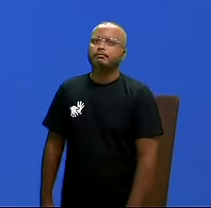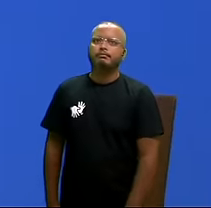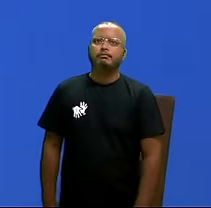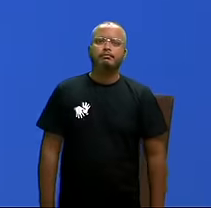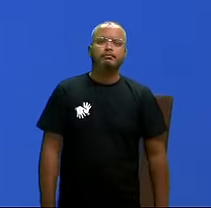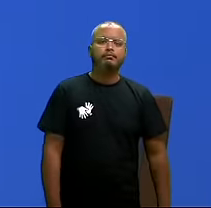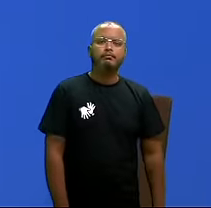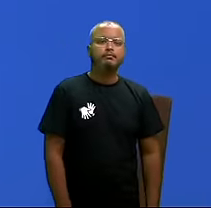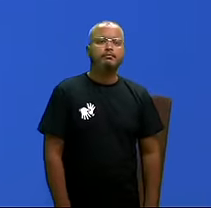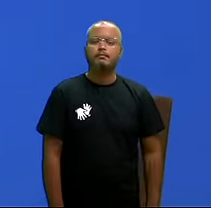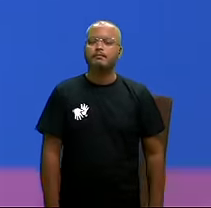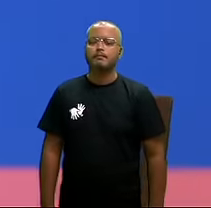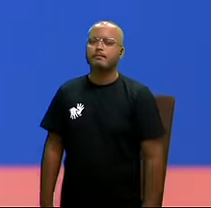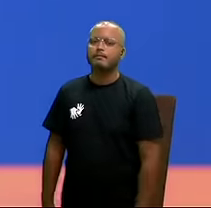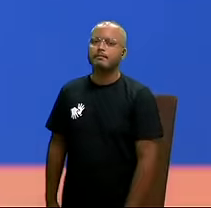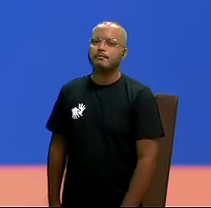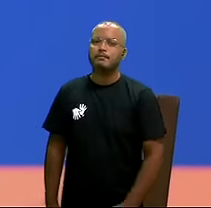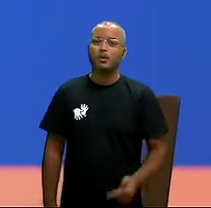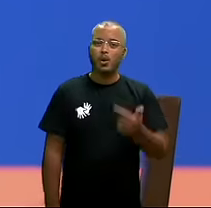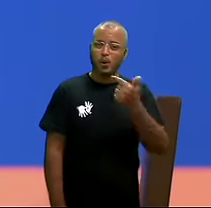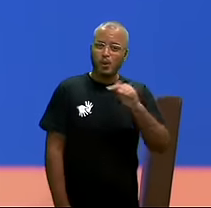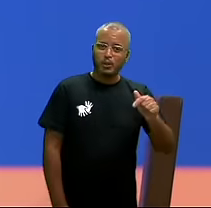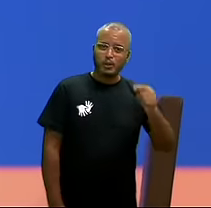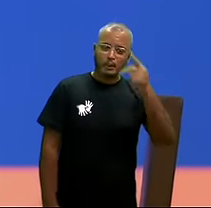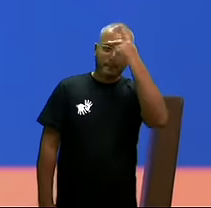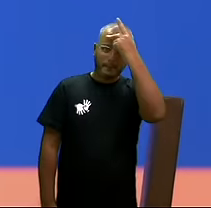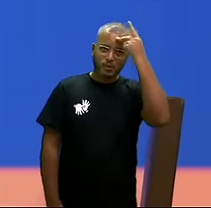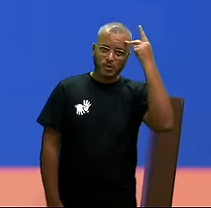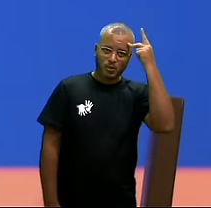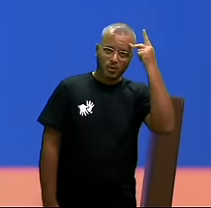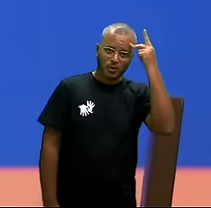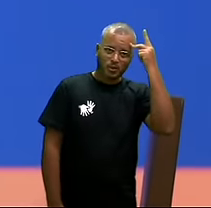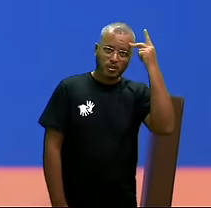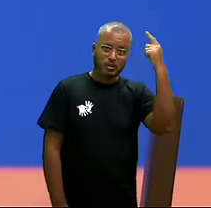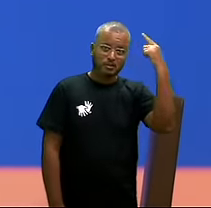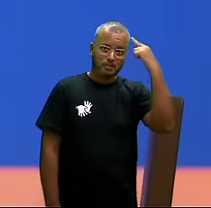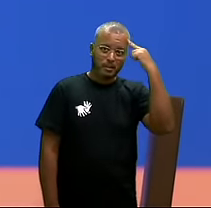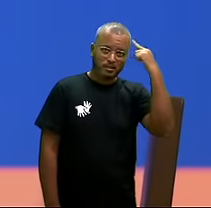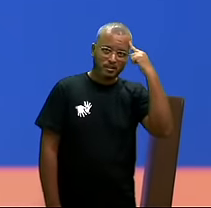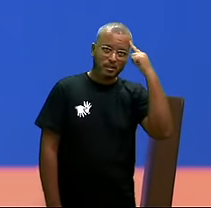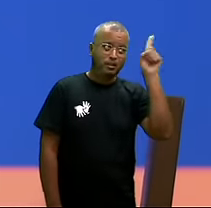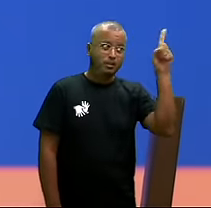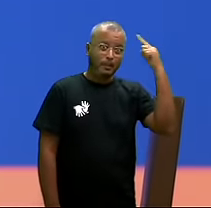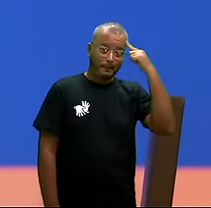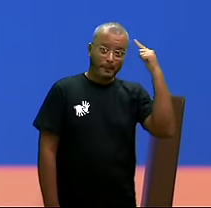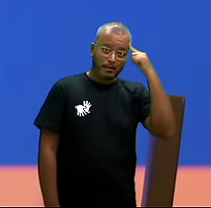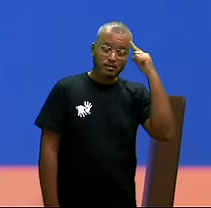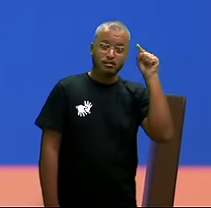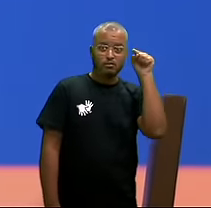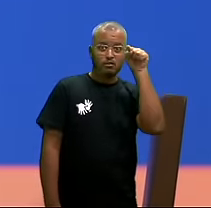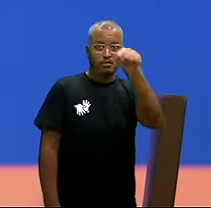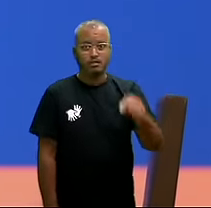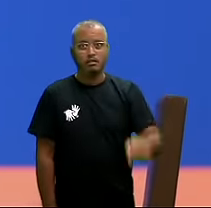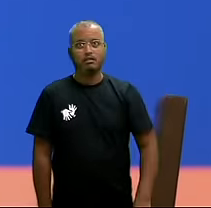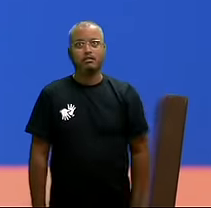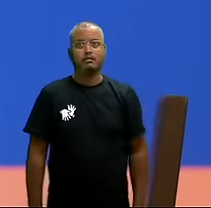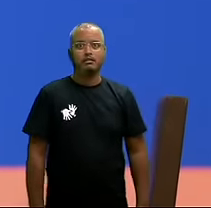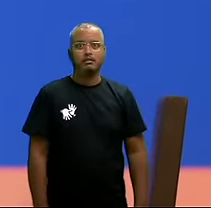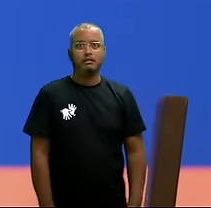Não existe outra pessoa na mente de Deus, irmão. Quantas vezes eu fiquei assim, será que Deus... Eu acho que não era para mim,